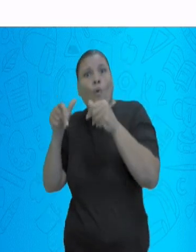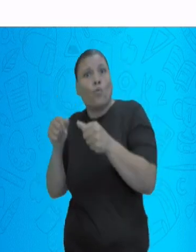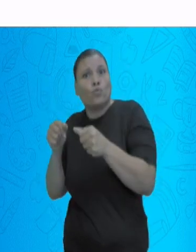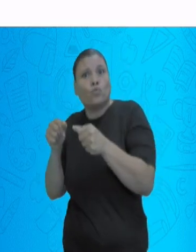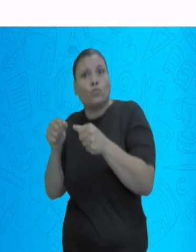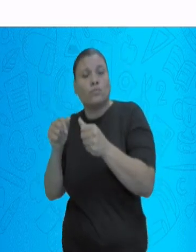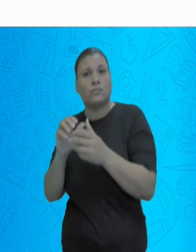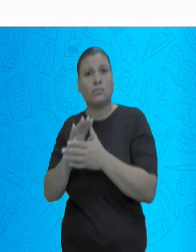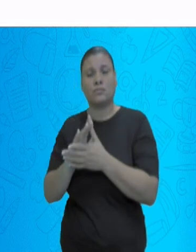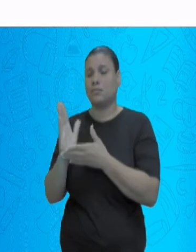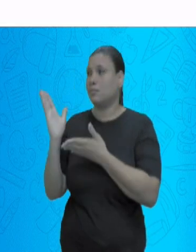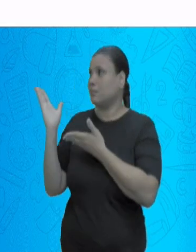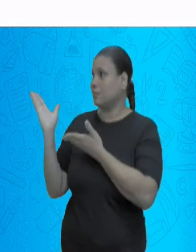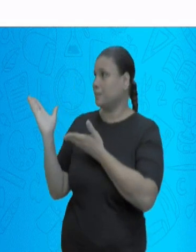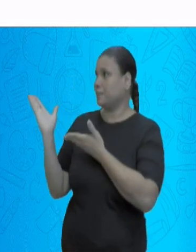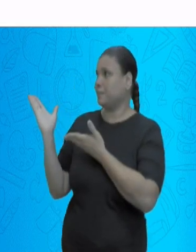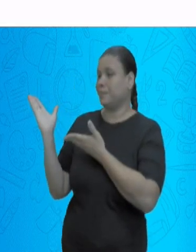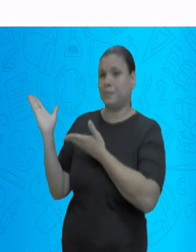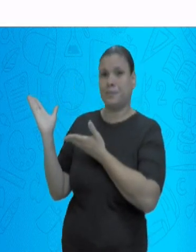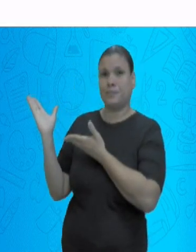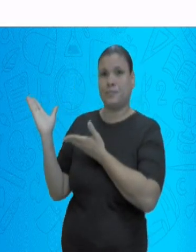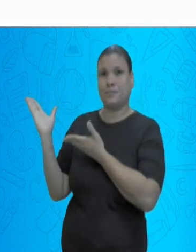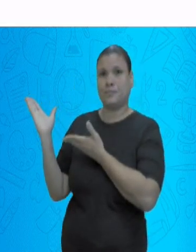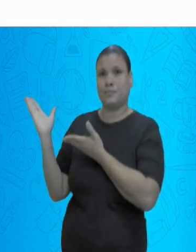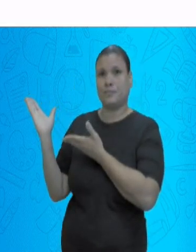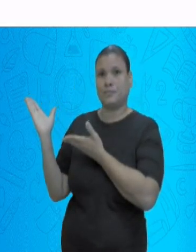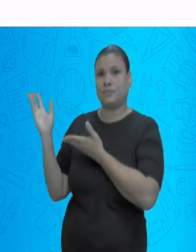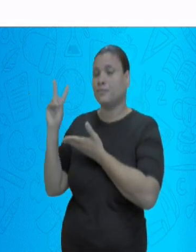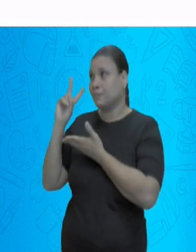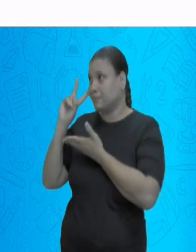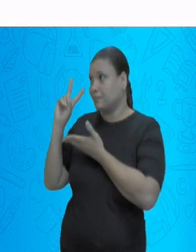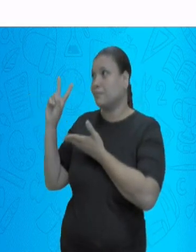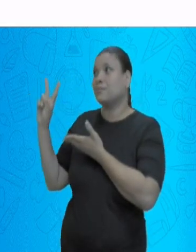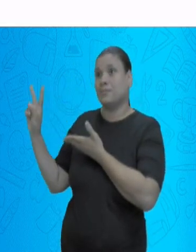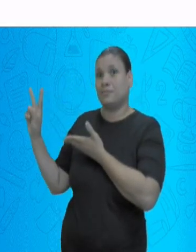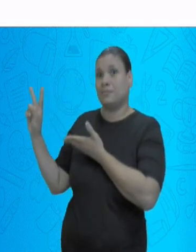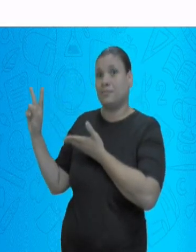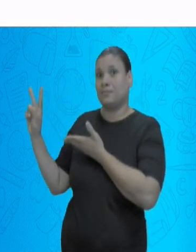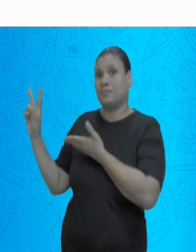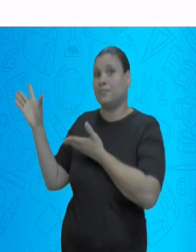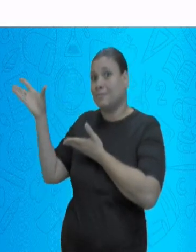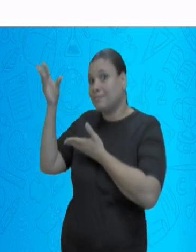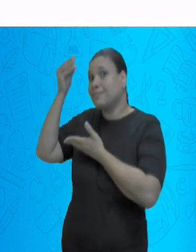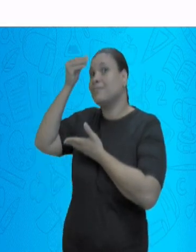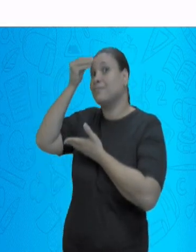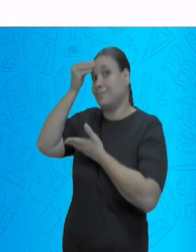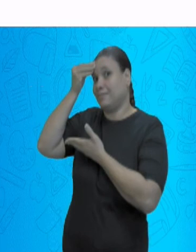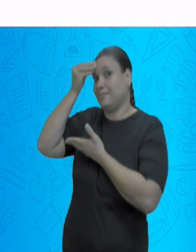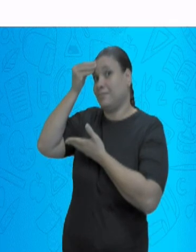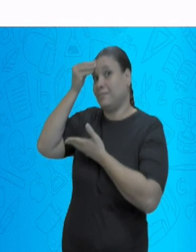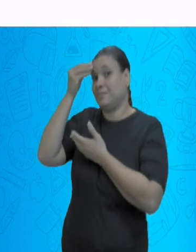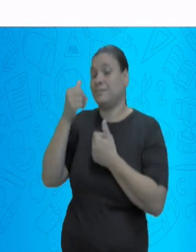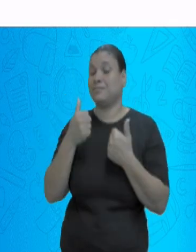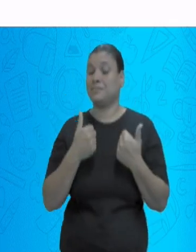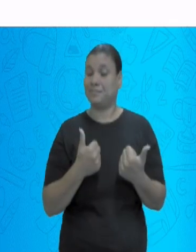a, lhes, nos, vos, os, as, lhes.